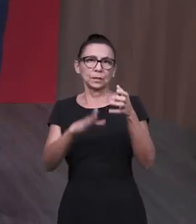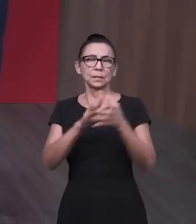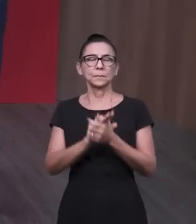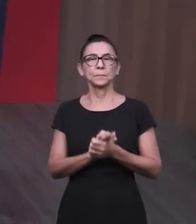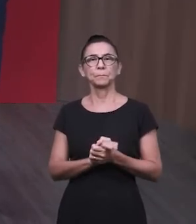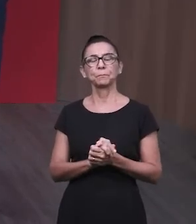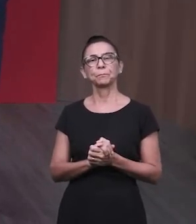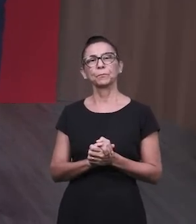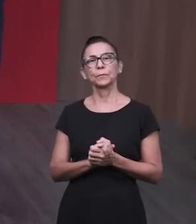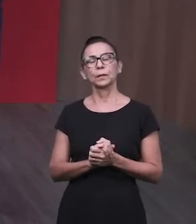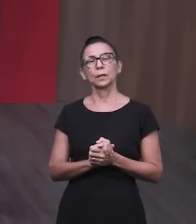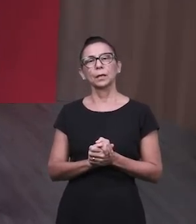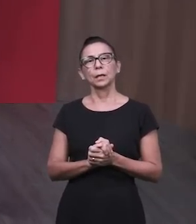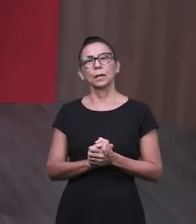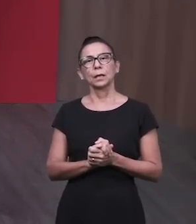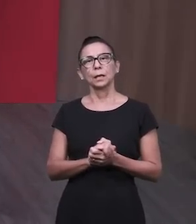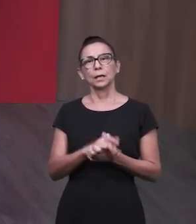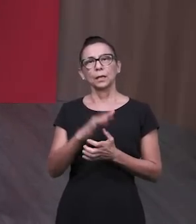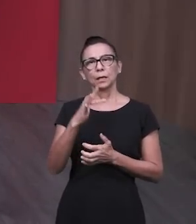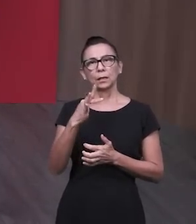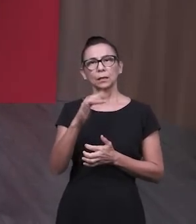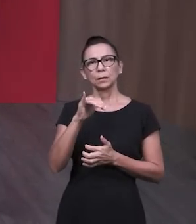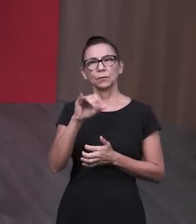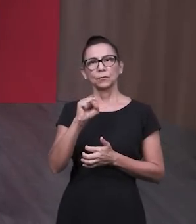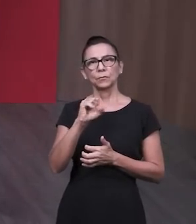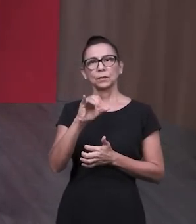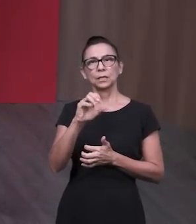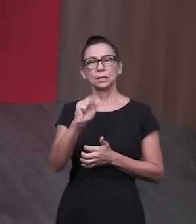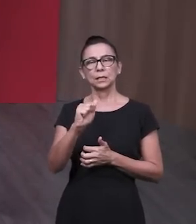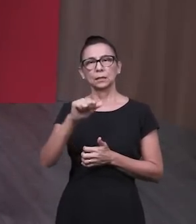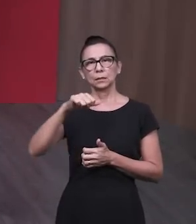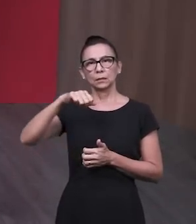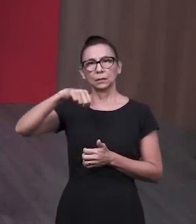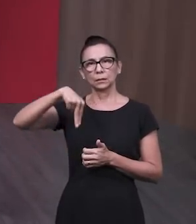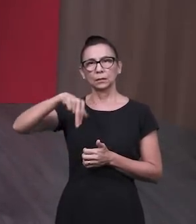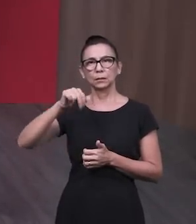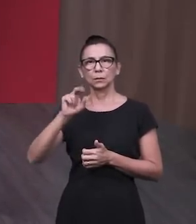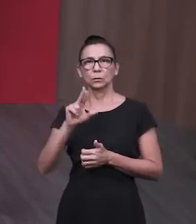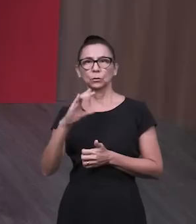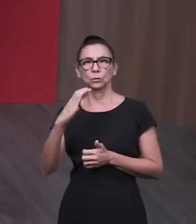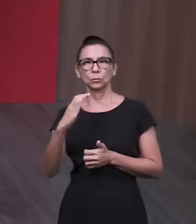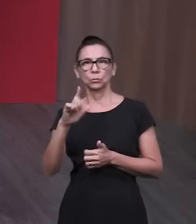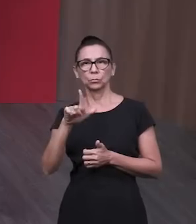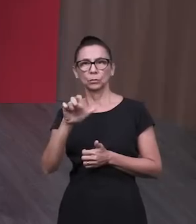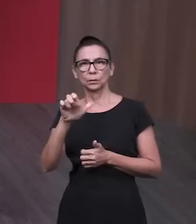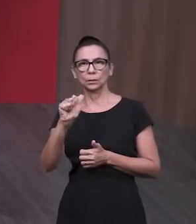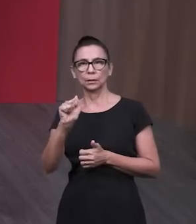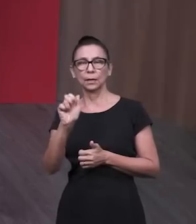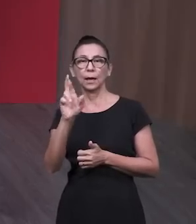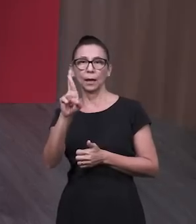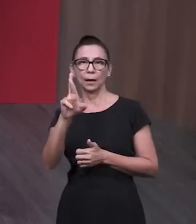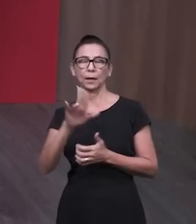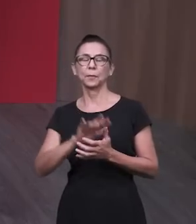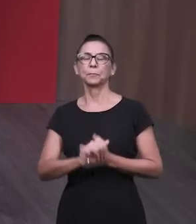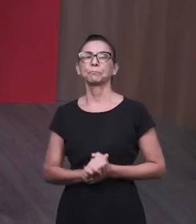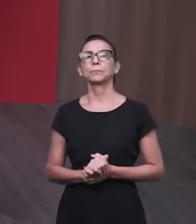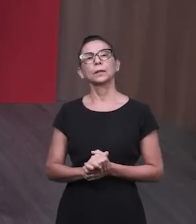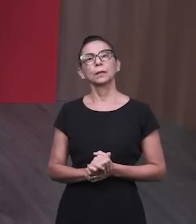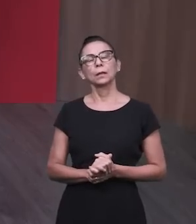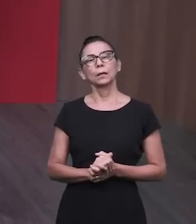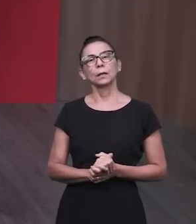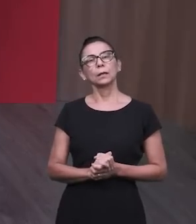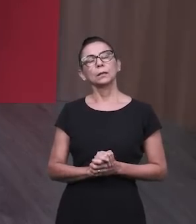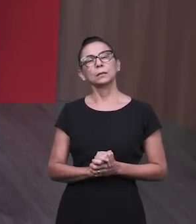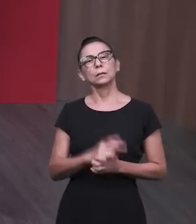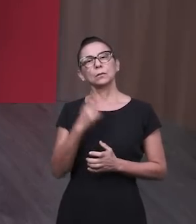nuclear. Inclusive, na tese dele de doutorado, ele colocou um versículo, que é Apocalipse 1:8, que o